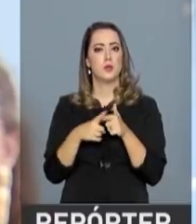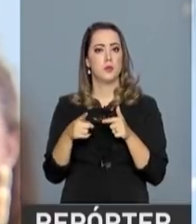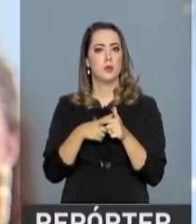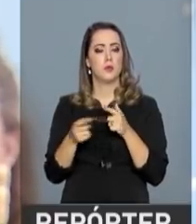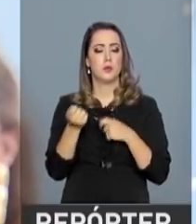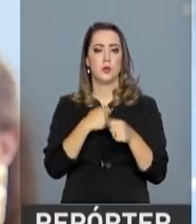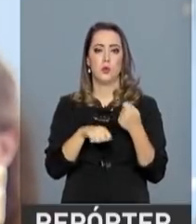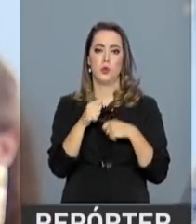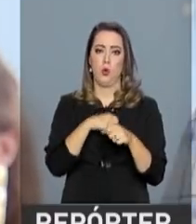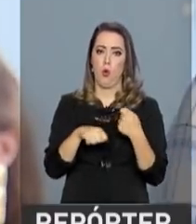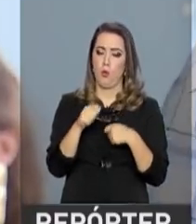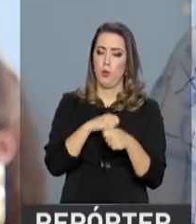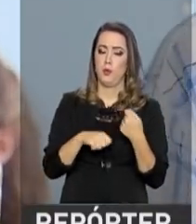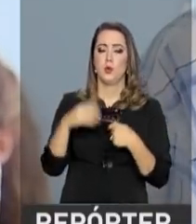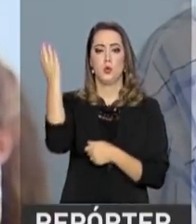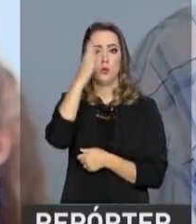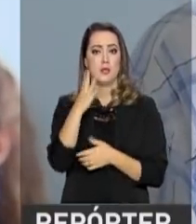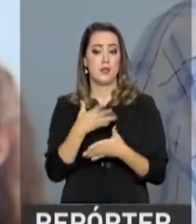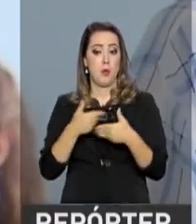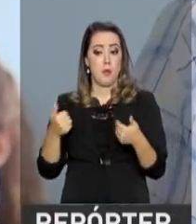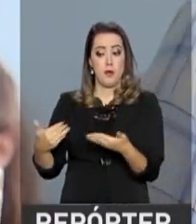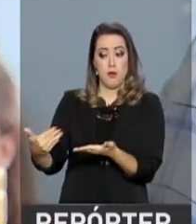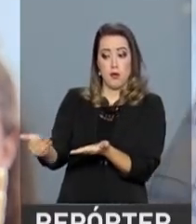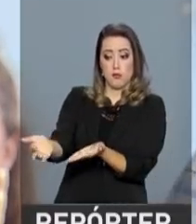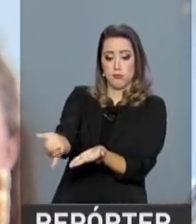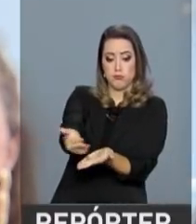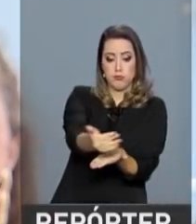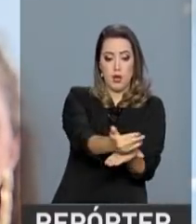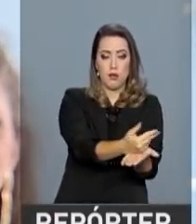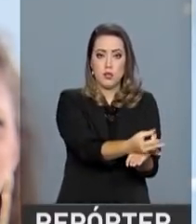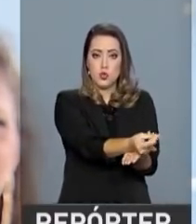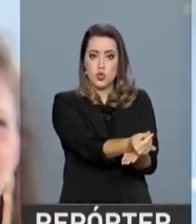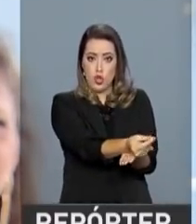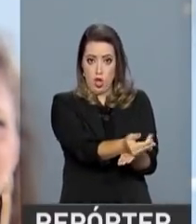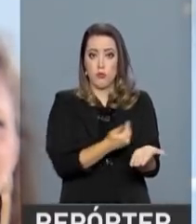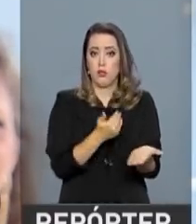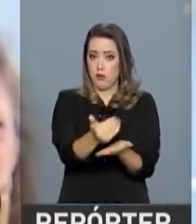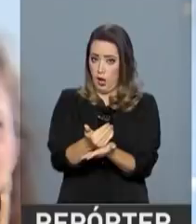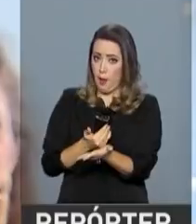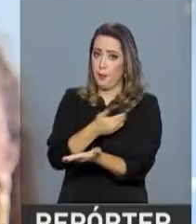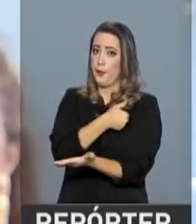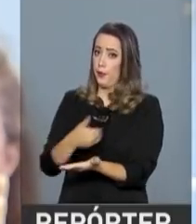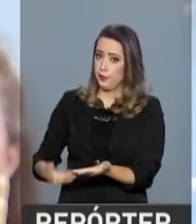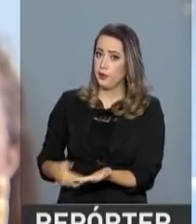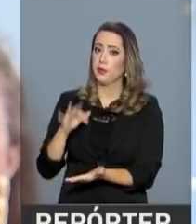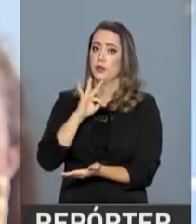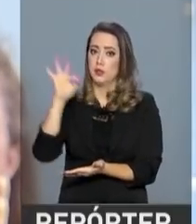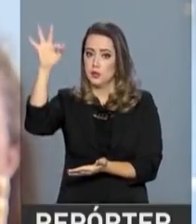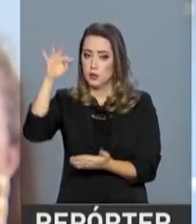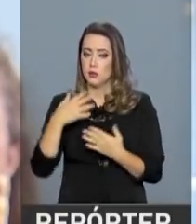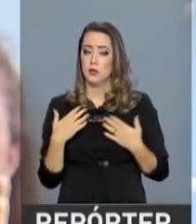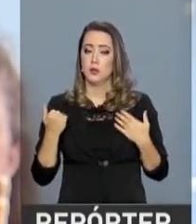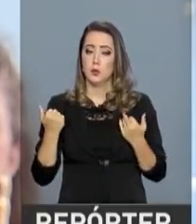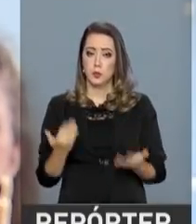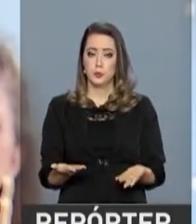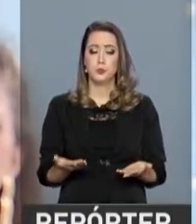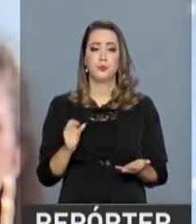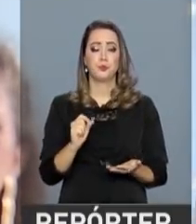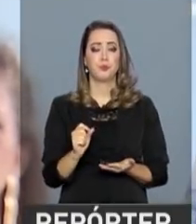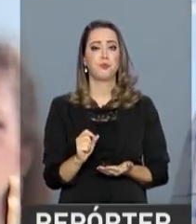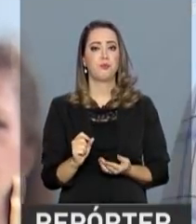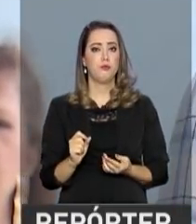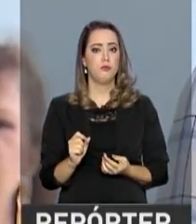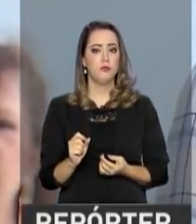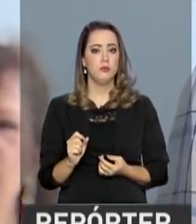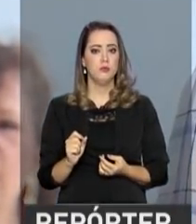melhorar a arrecadação do governo federal colocar dinheiro nos cofres do governo